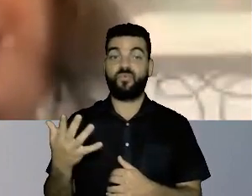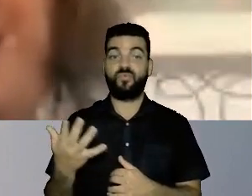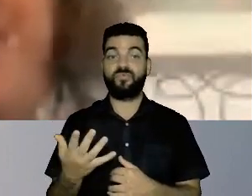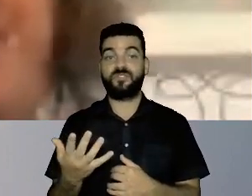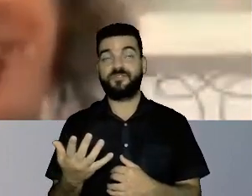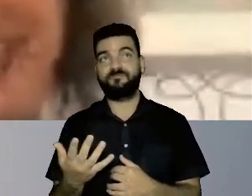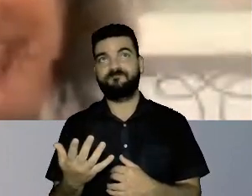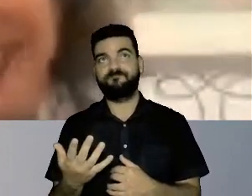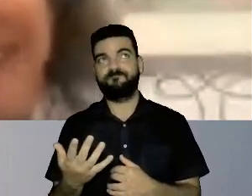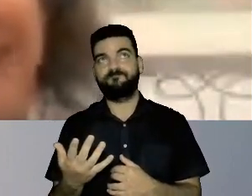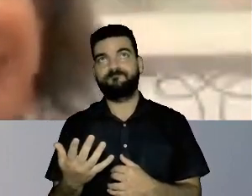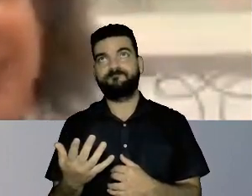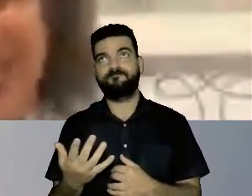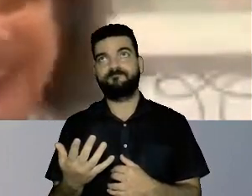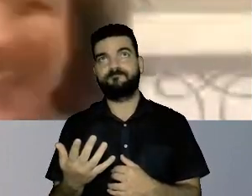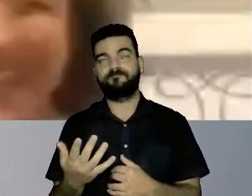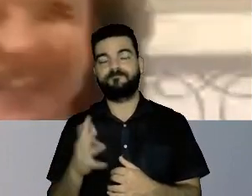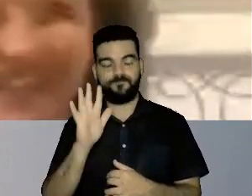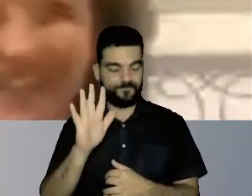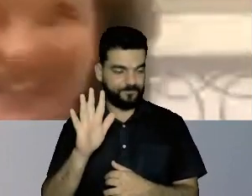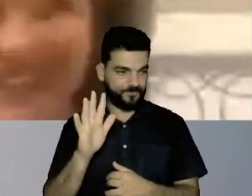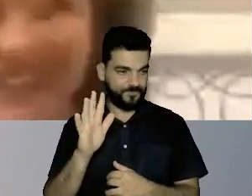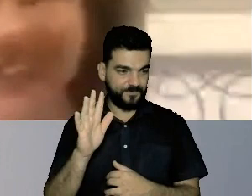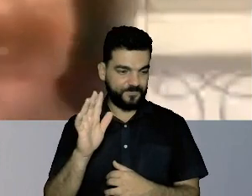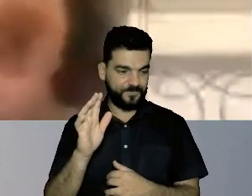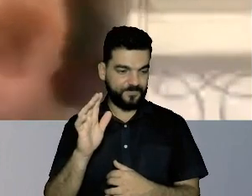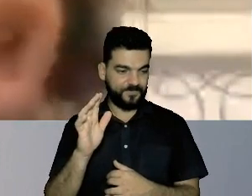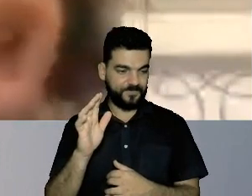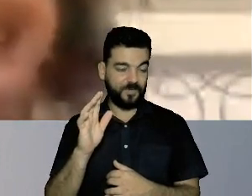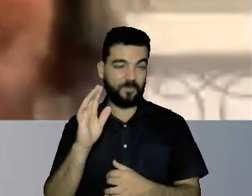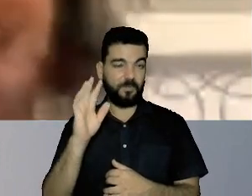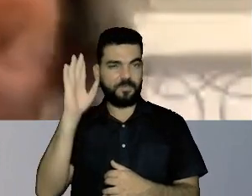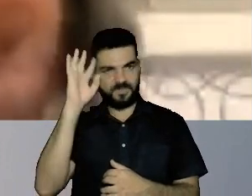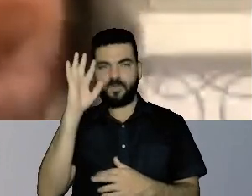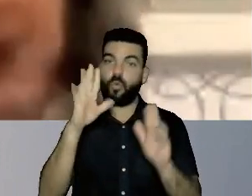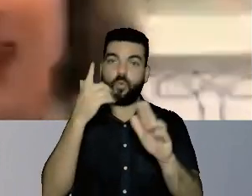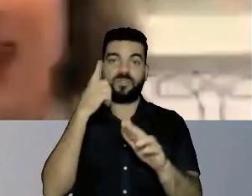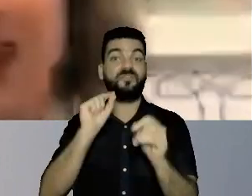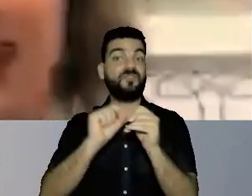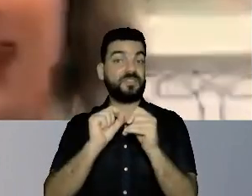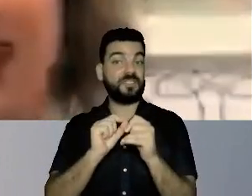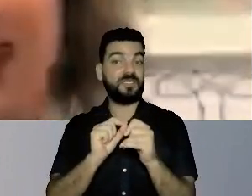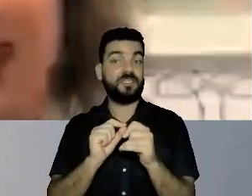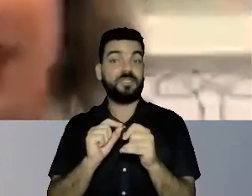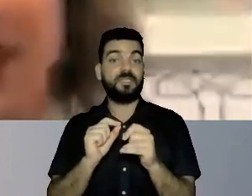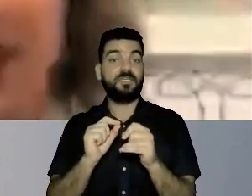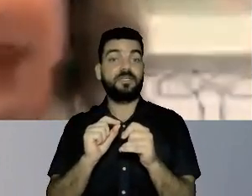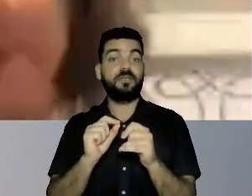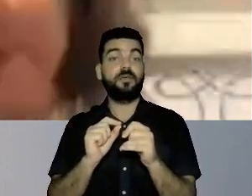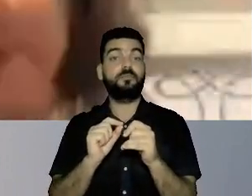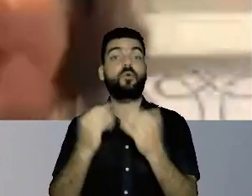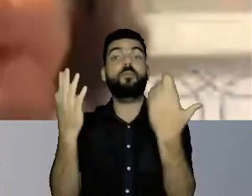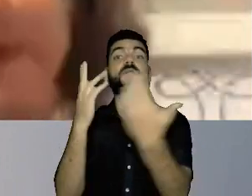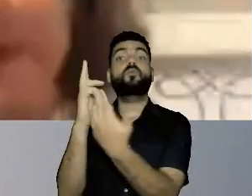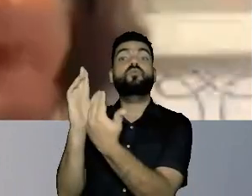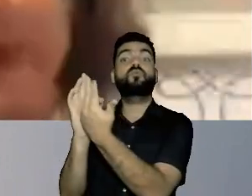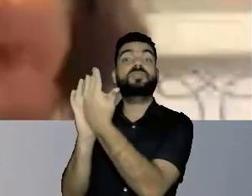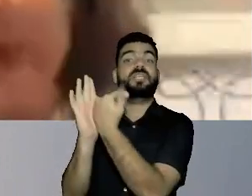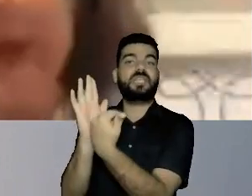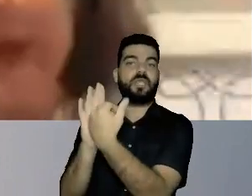Vlad, que é a sua praia também, além de estudioso, a gente vê agora,